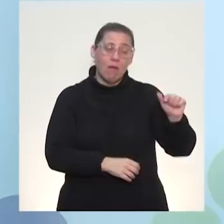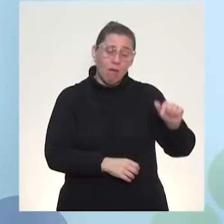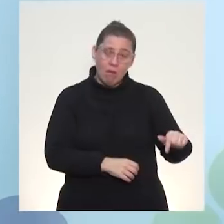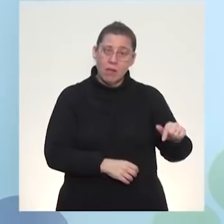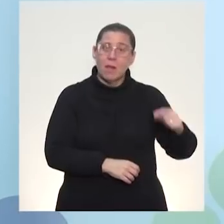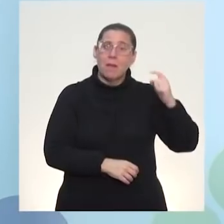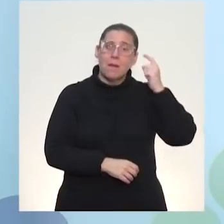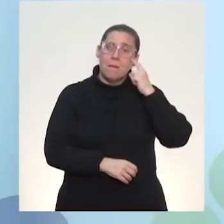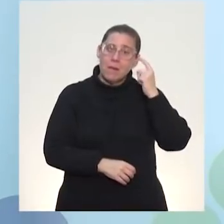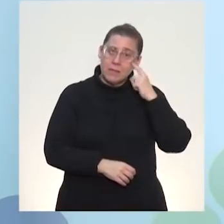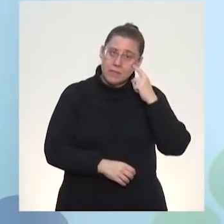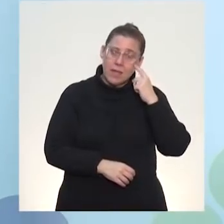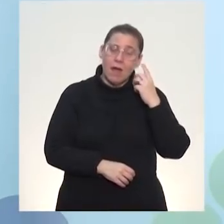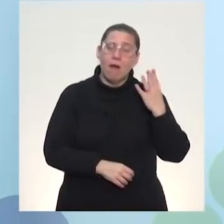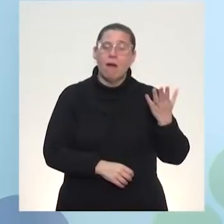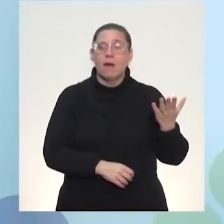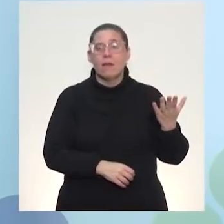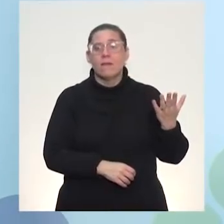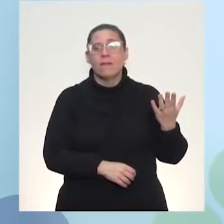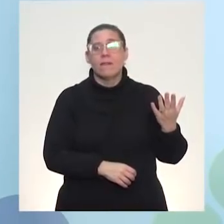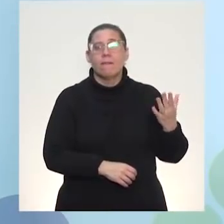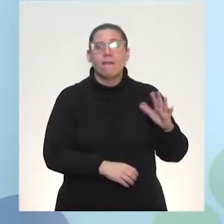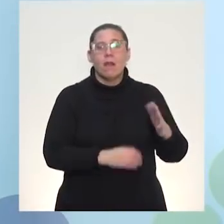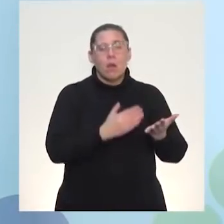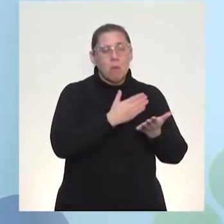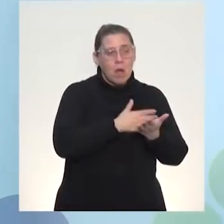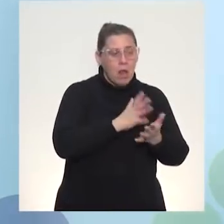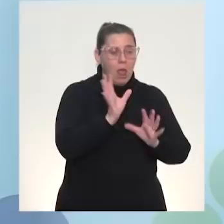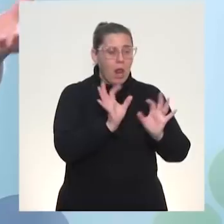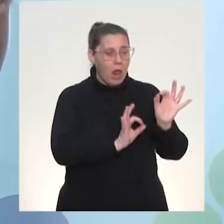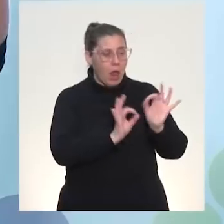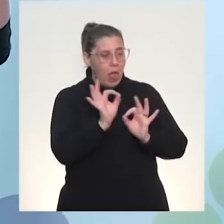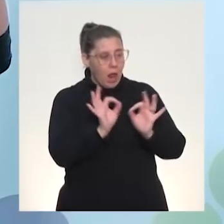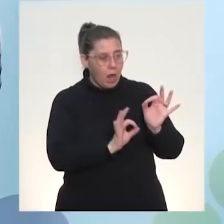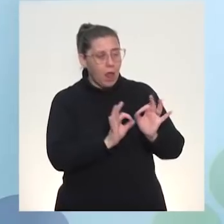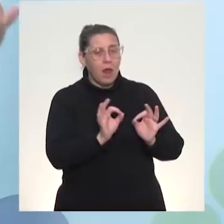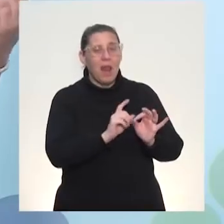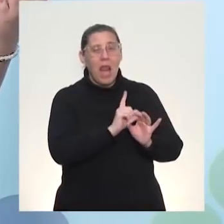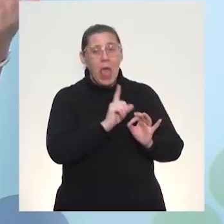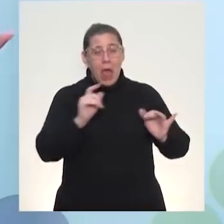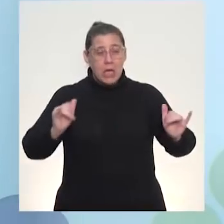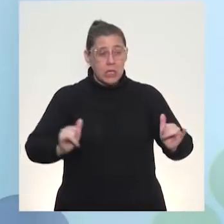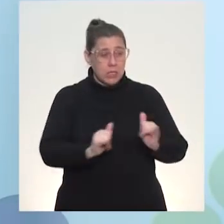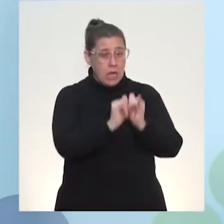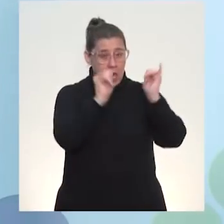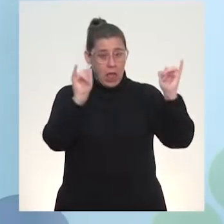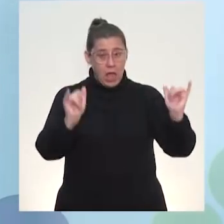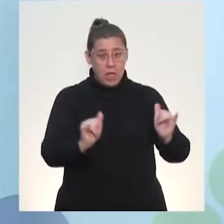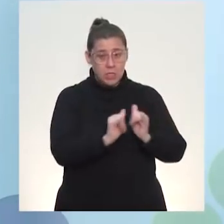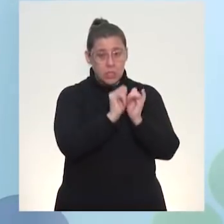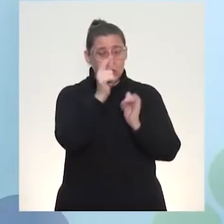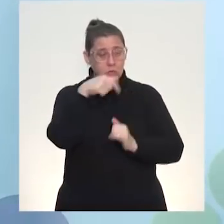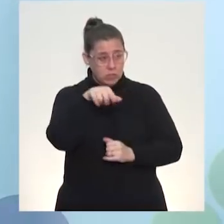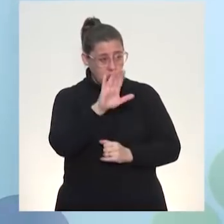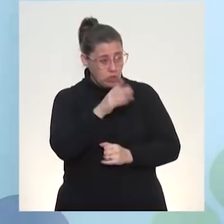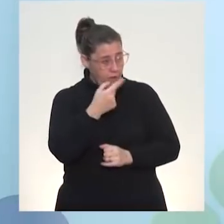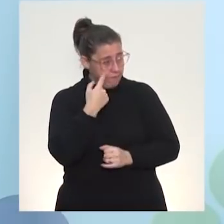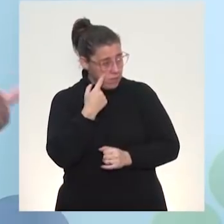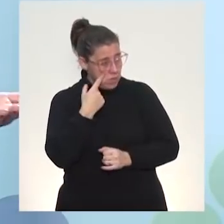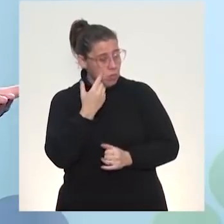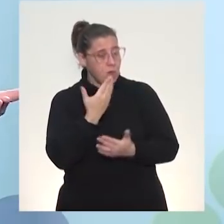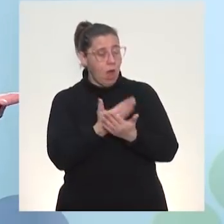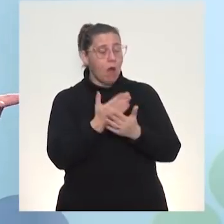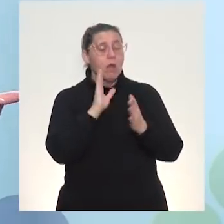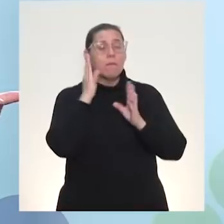é eu pensar em eficiência energética. Pensar desde a formação lá da hidrelétrica, que vocês viram aí na aula de biologia,